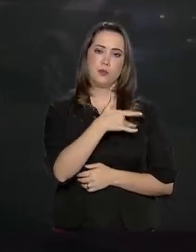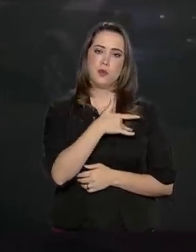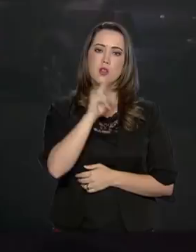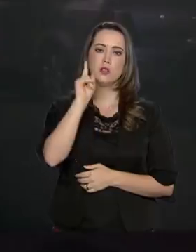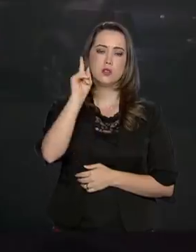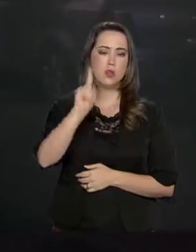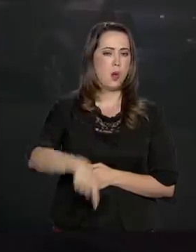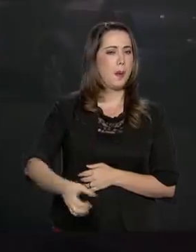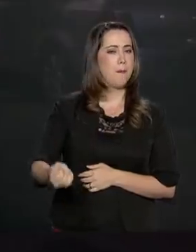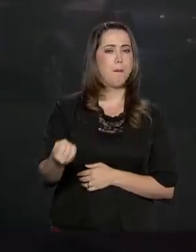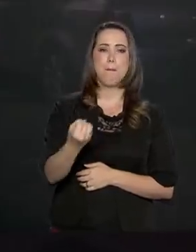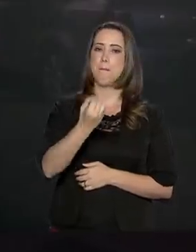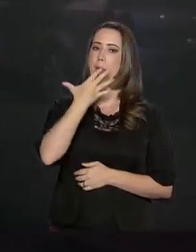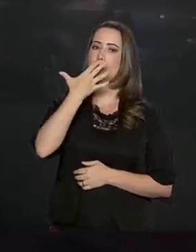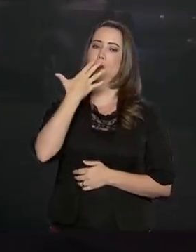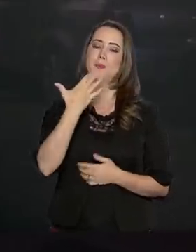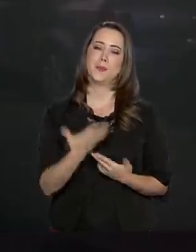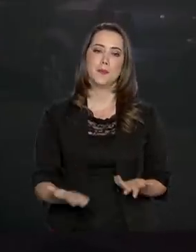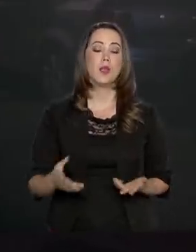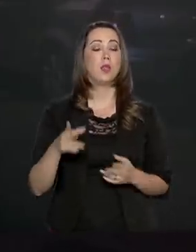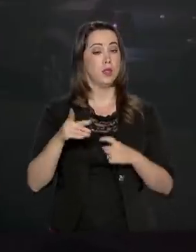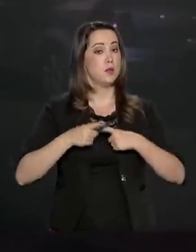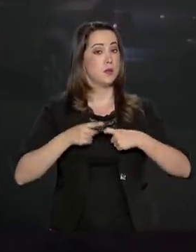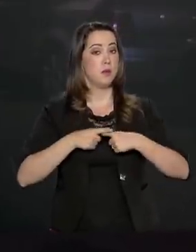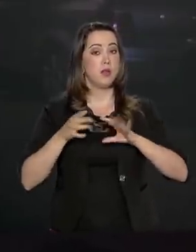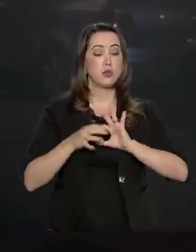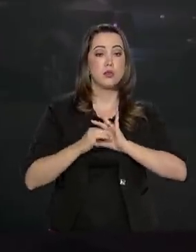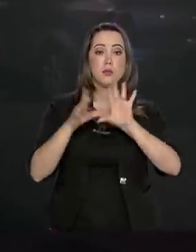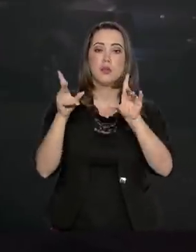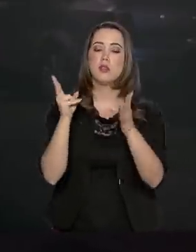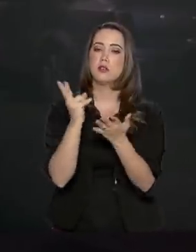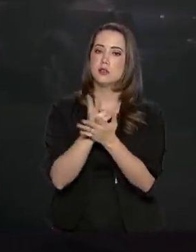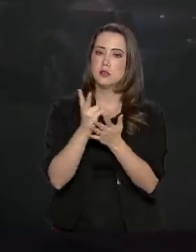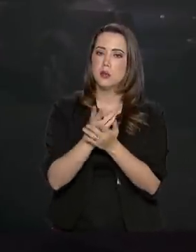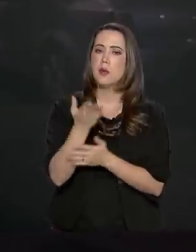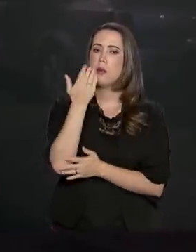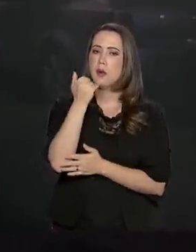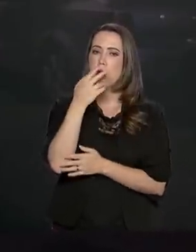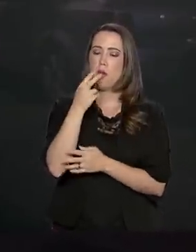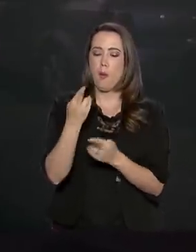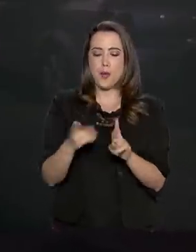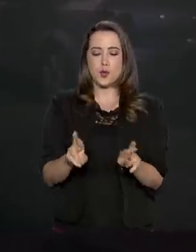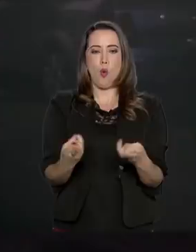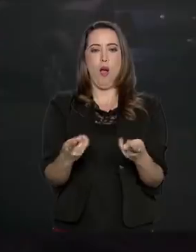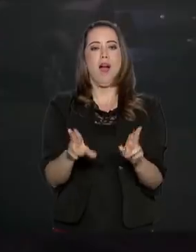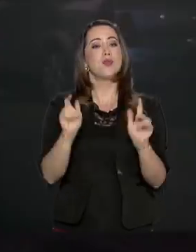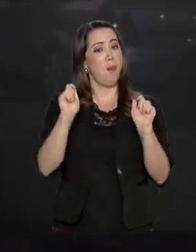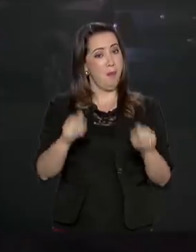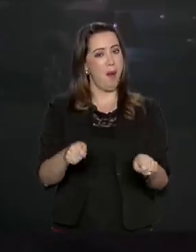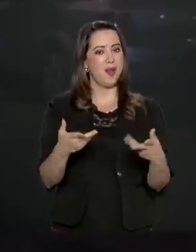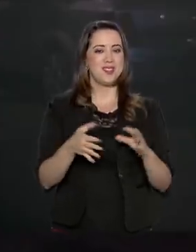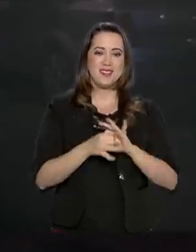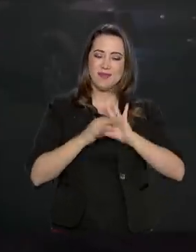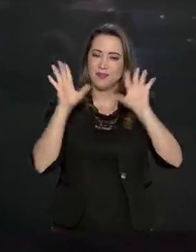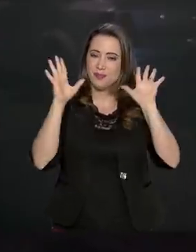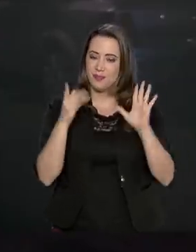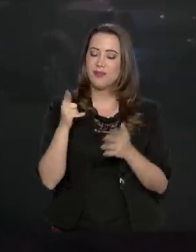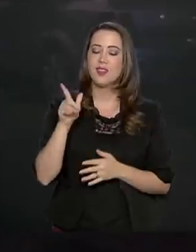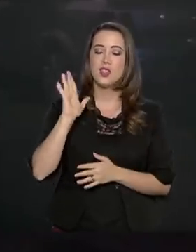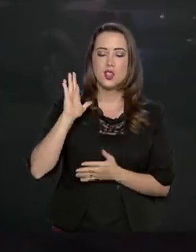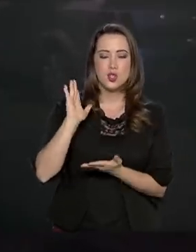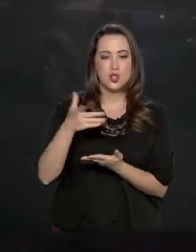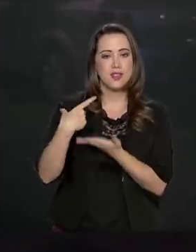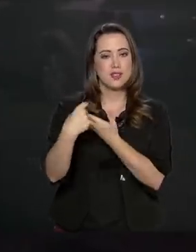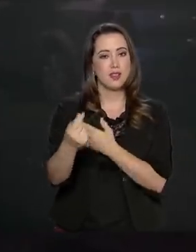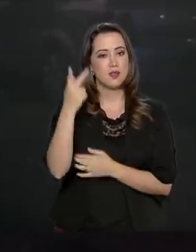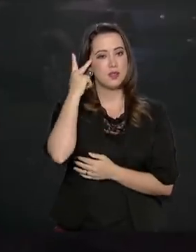é bastante bom e que os médicos o liberaram, inclusive, para comer um churrasquinho. O presidente já deixou São Paulo e,